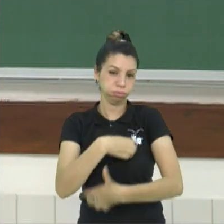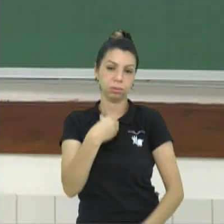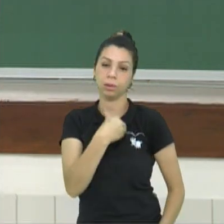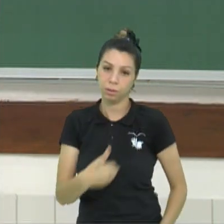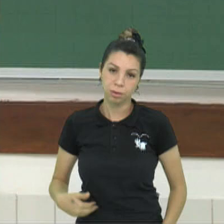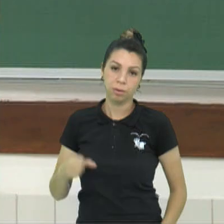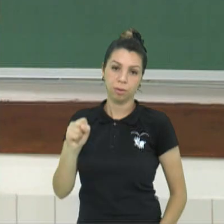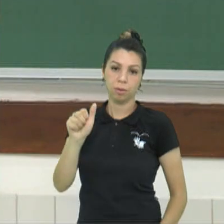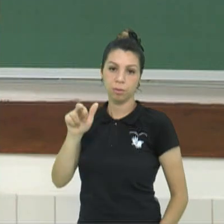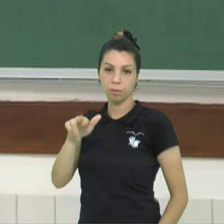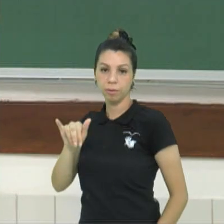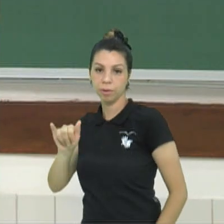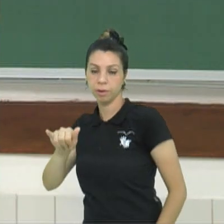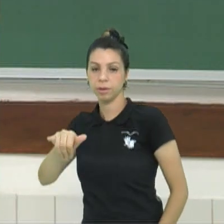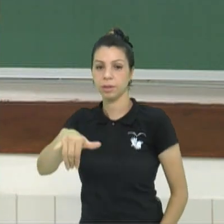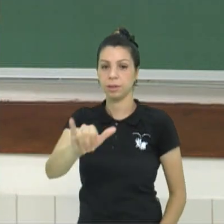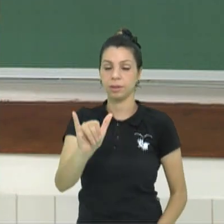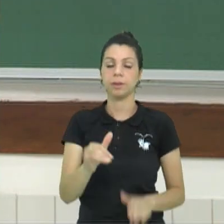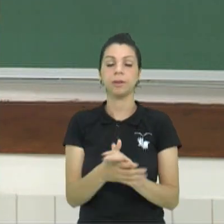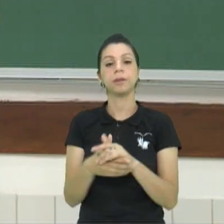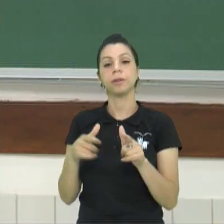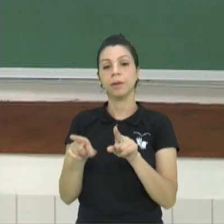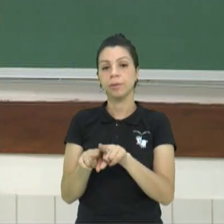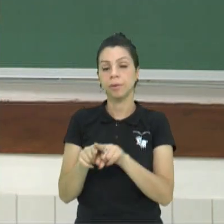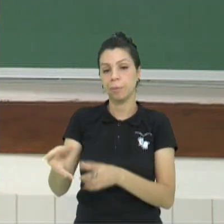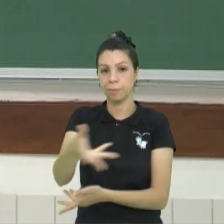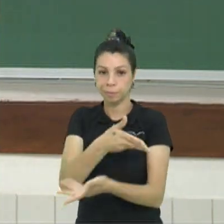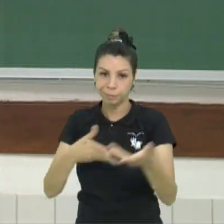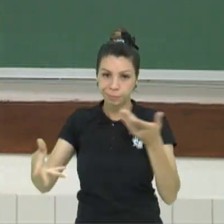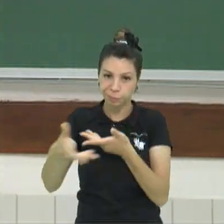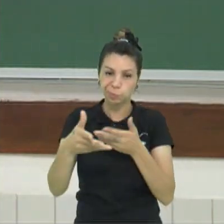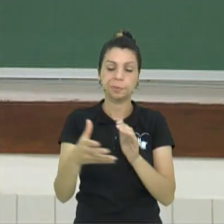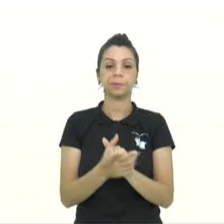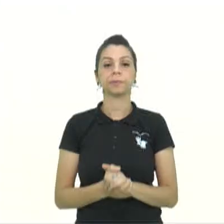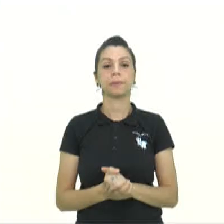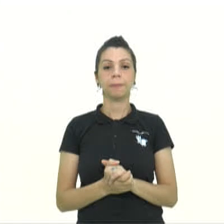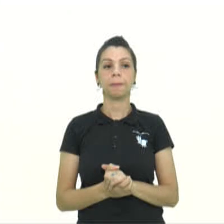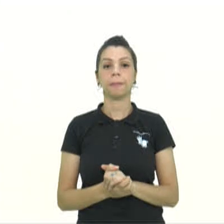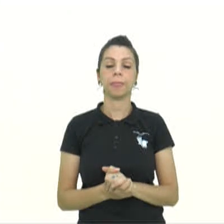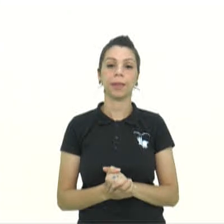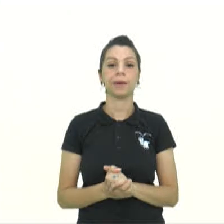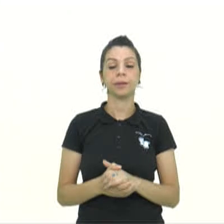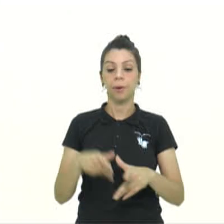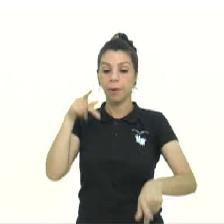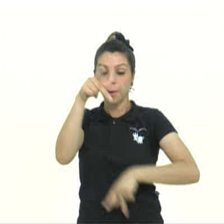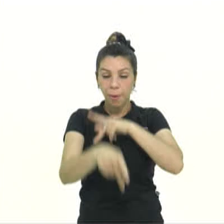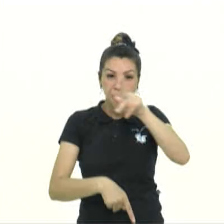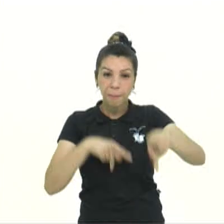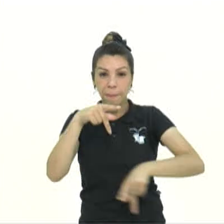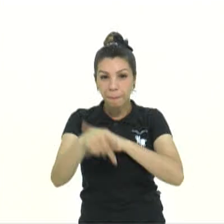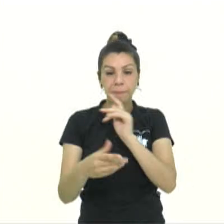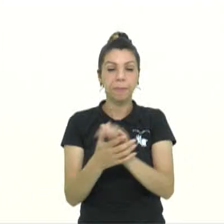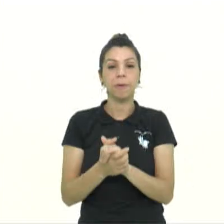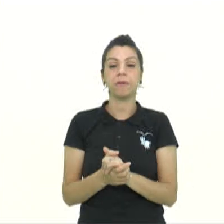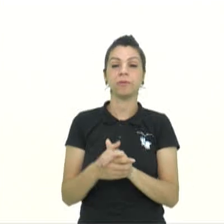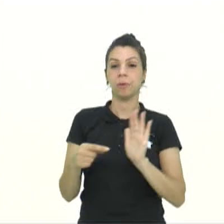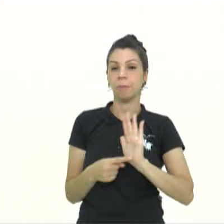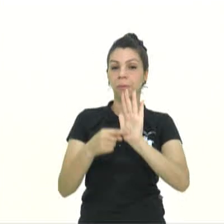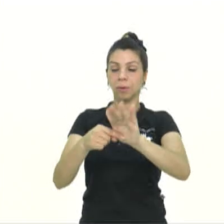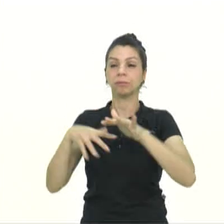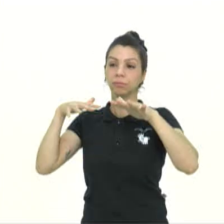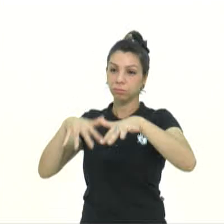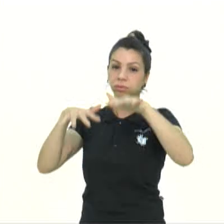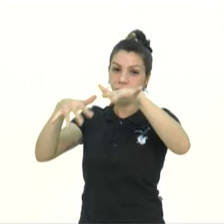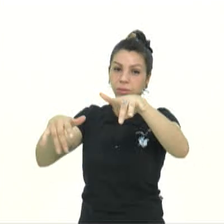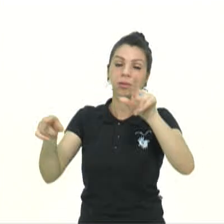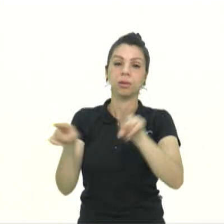Então, era um momento de troca e havia uma insatisfação com o governo. A população manifestava sua insatisfação por